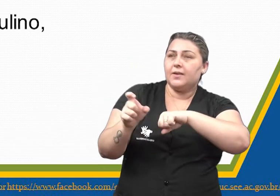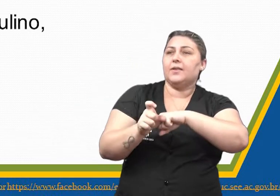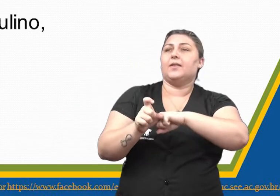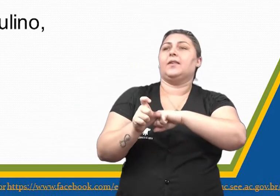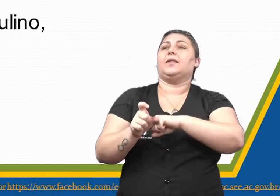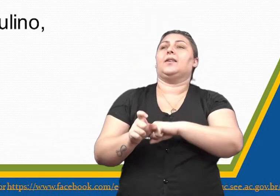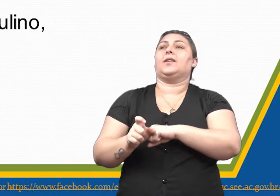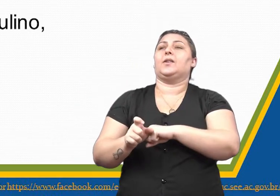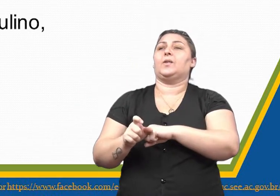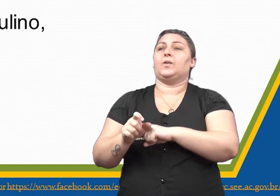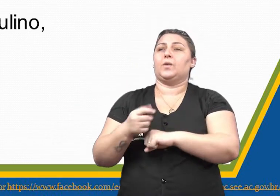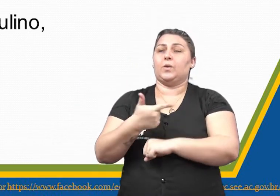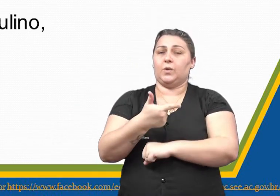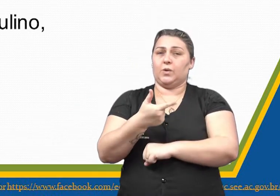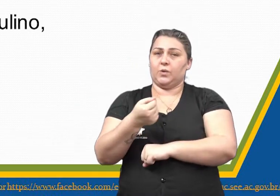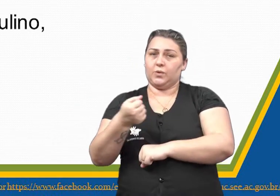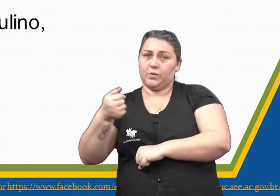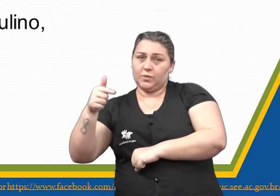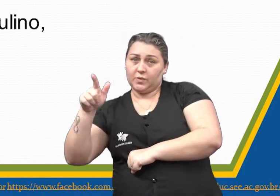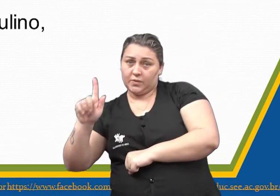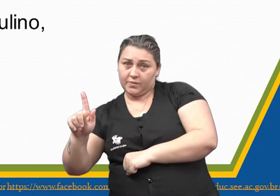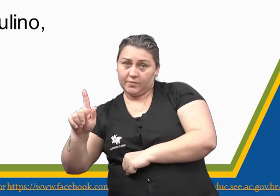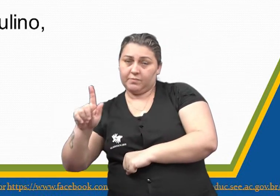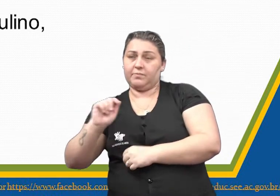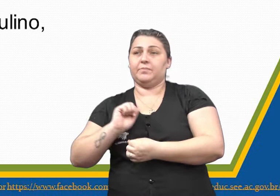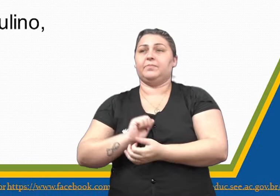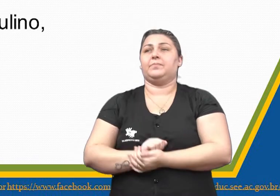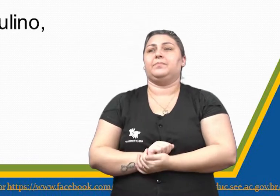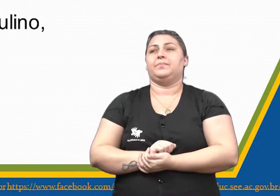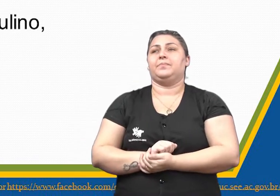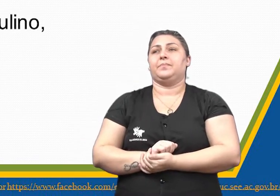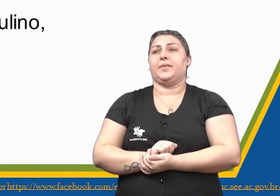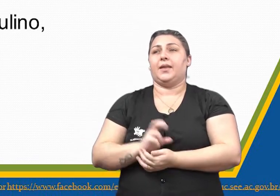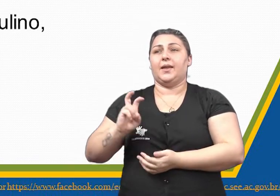assim, 200 gramas,